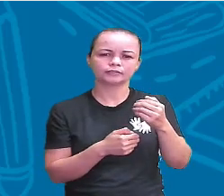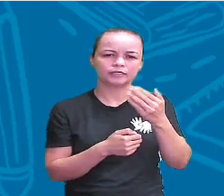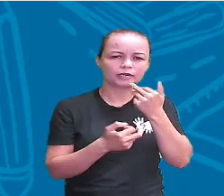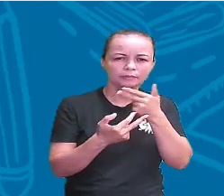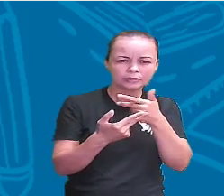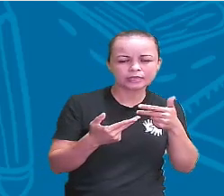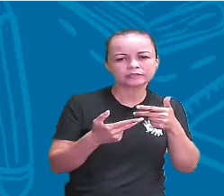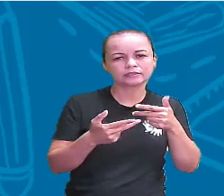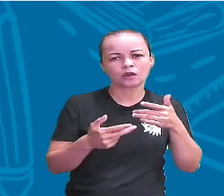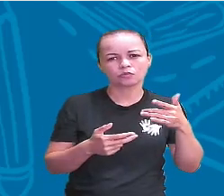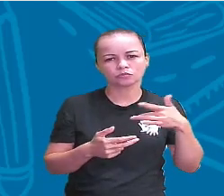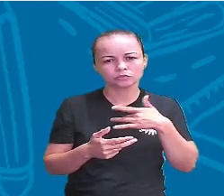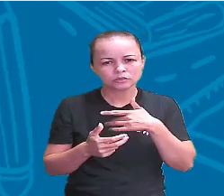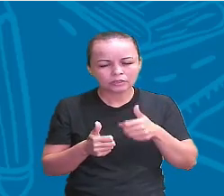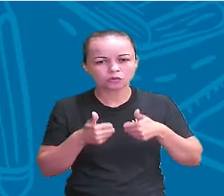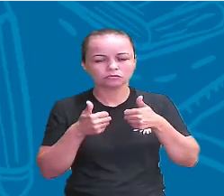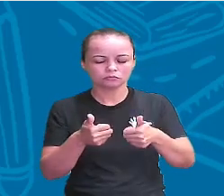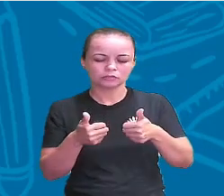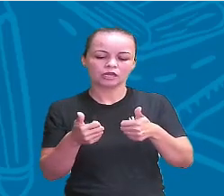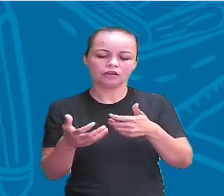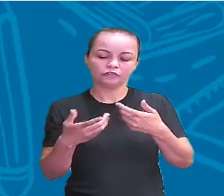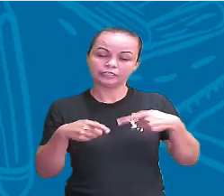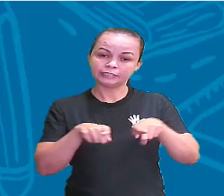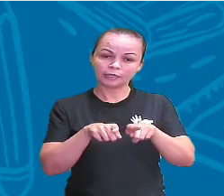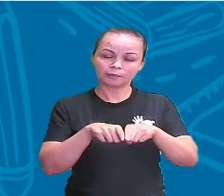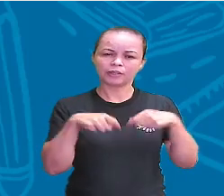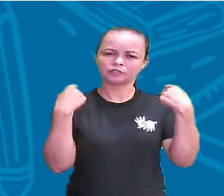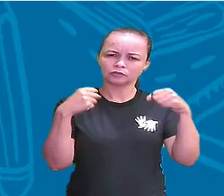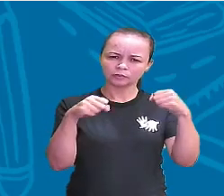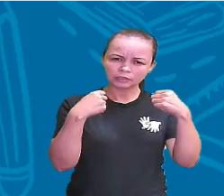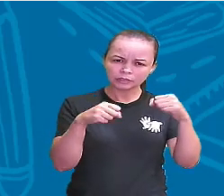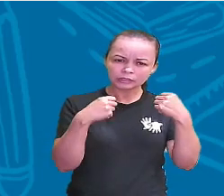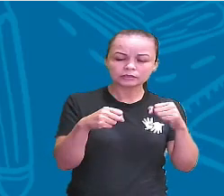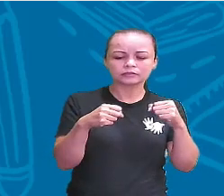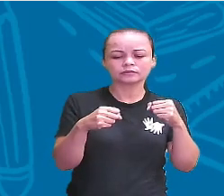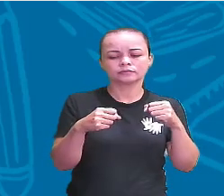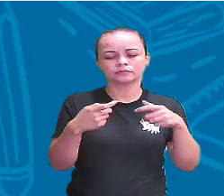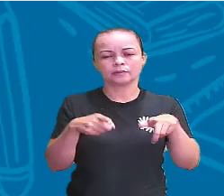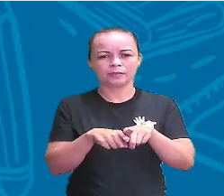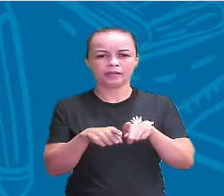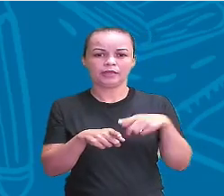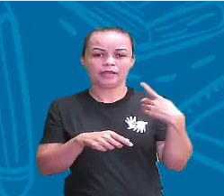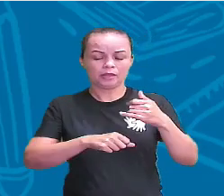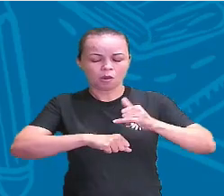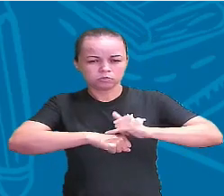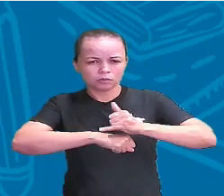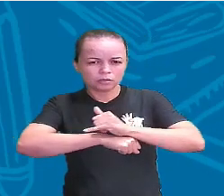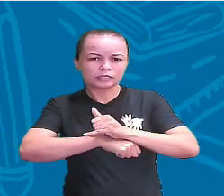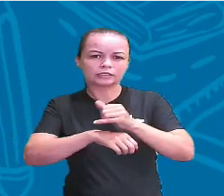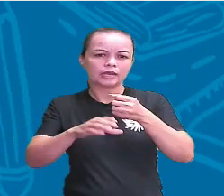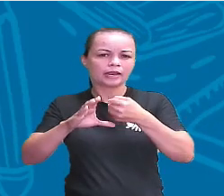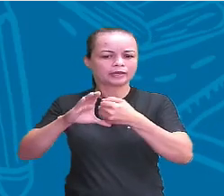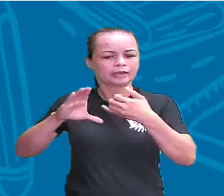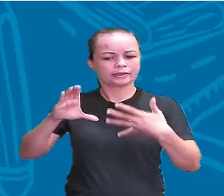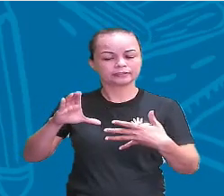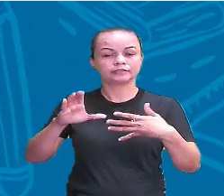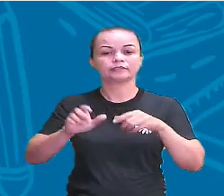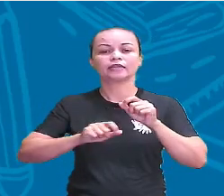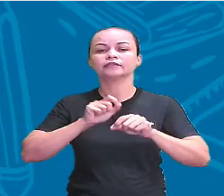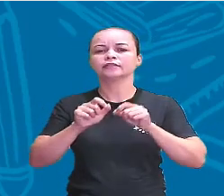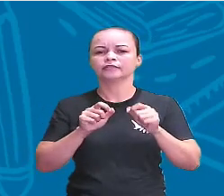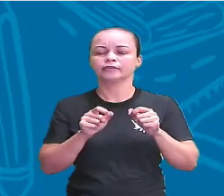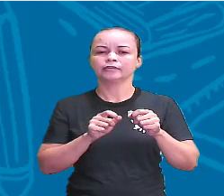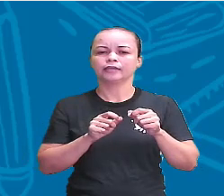exercício físico, tá certo? Né? Essa questão da obesidade, ela vai ser uma doença caracterizada, né, pelo